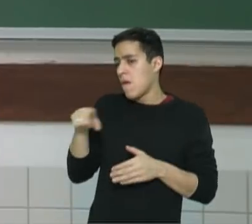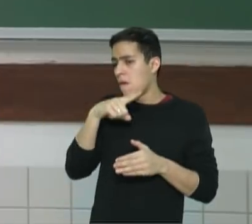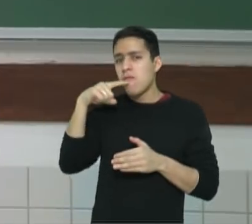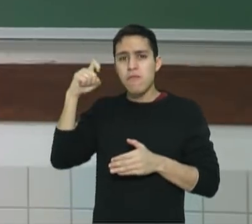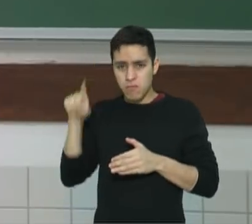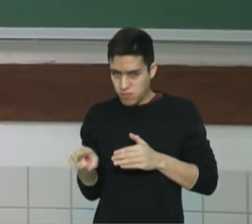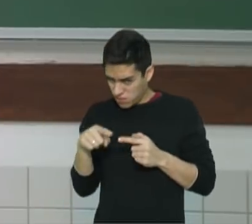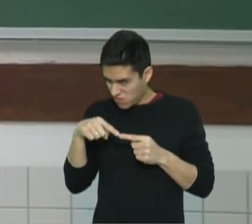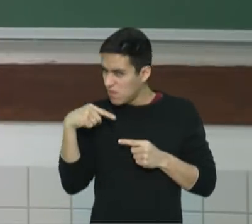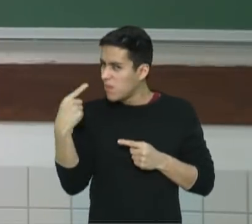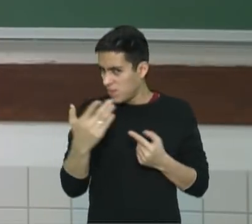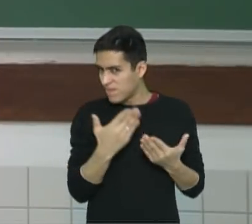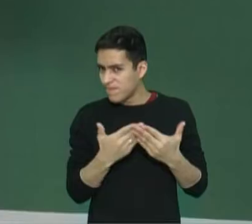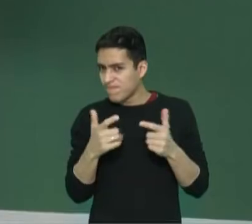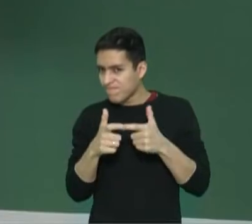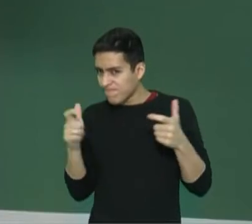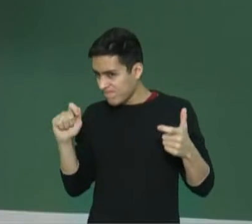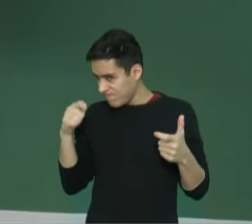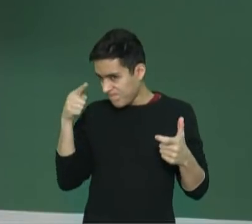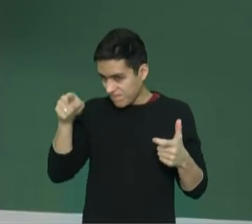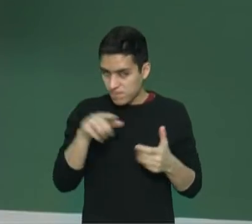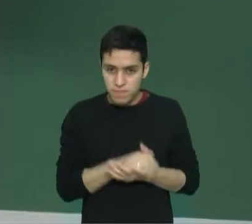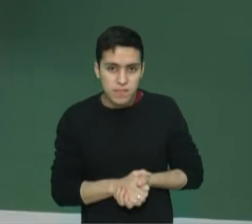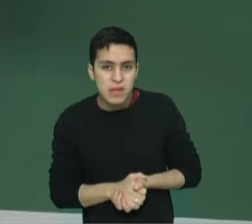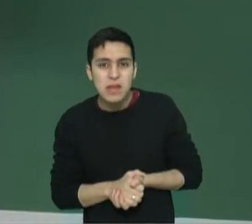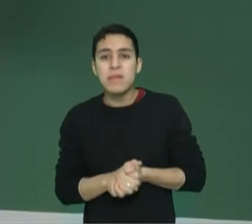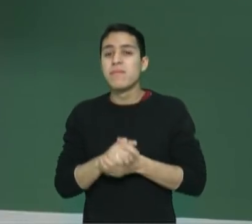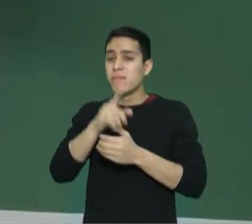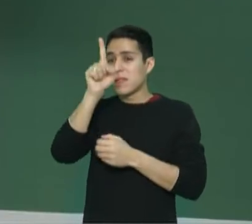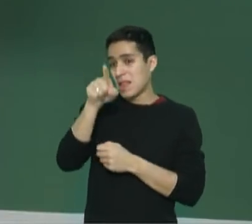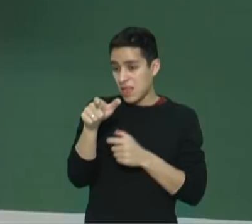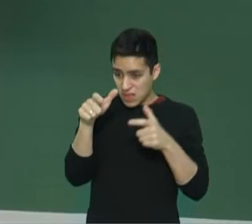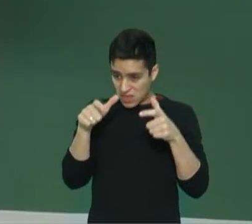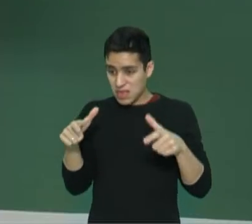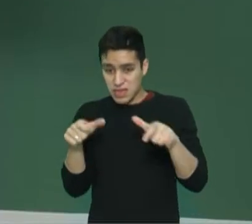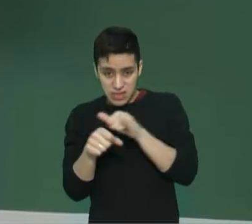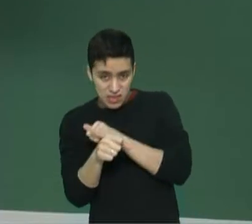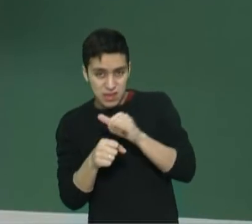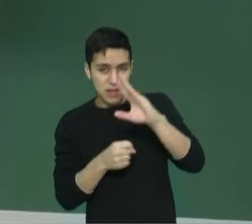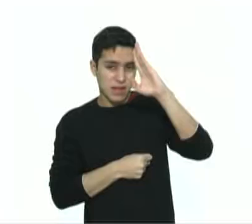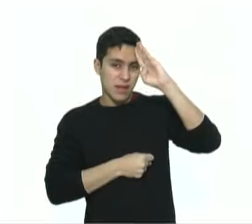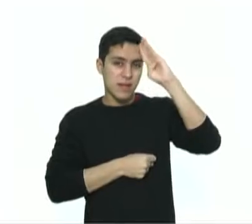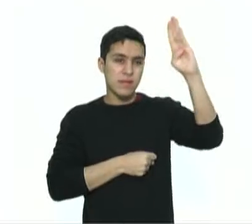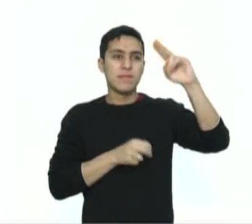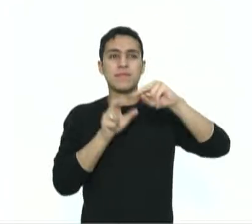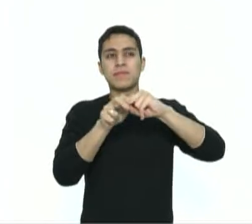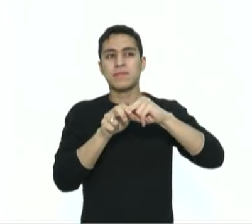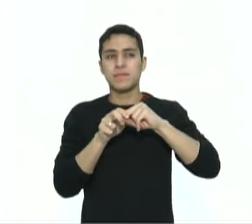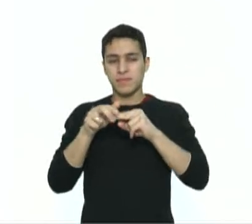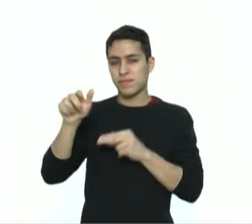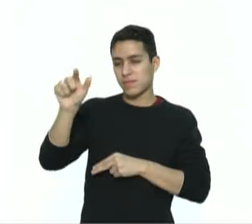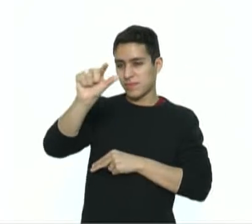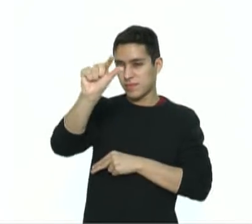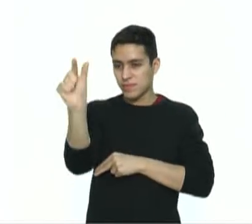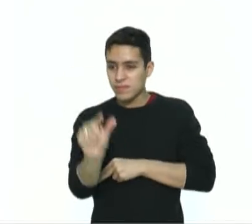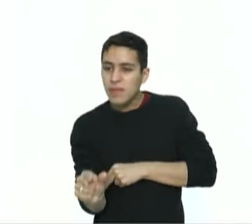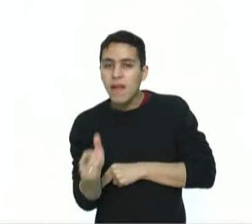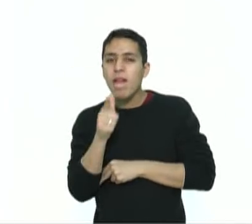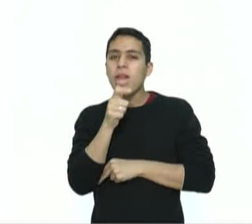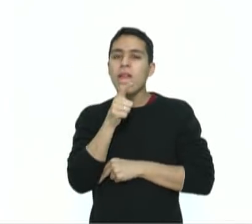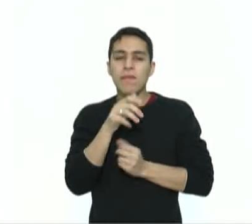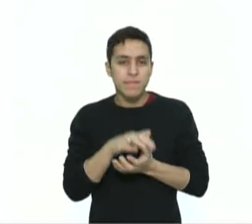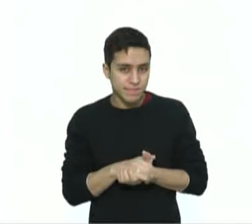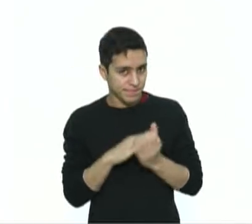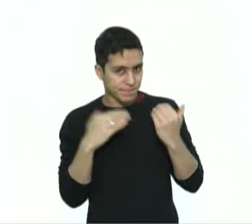em várias disciplinas, mas é uma região muito estratégica, principalmente por causa do Estreito de Bering. Então, Estados